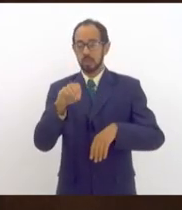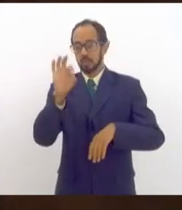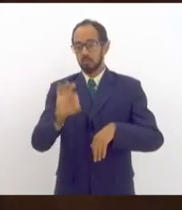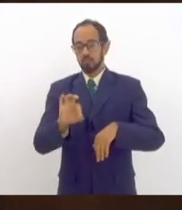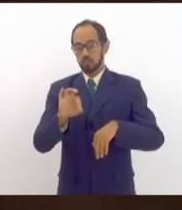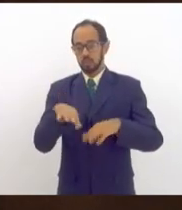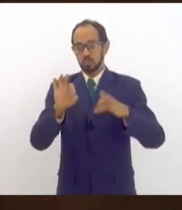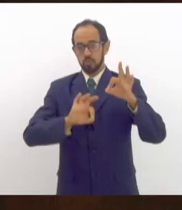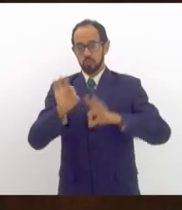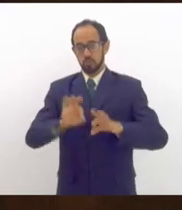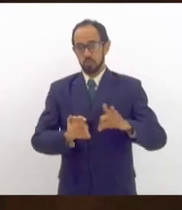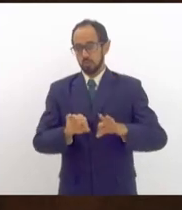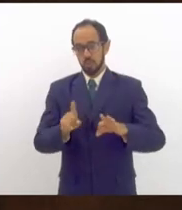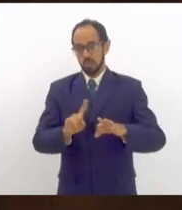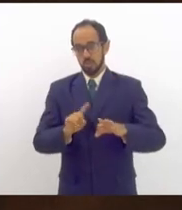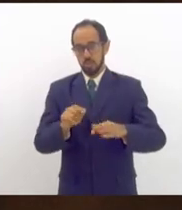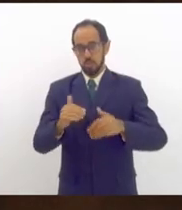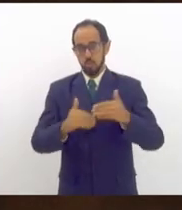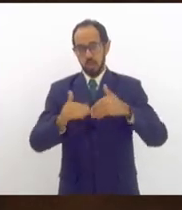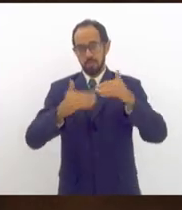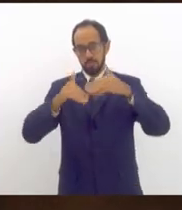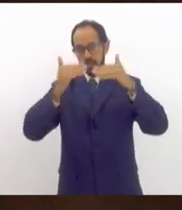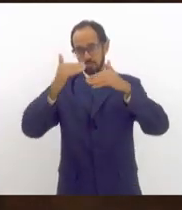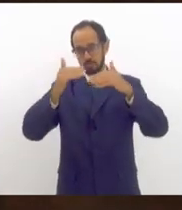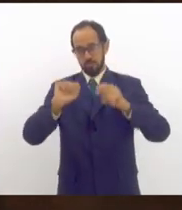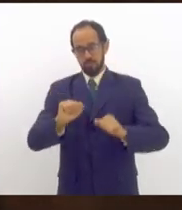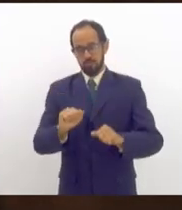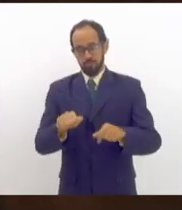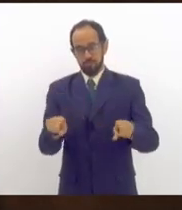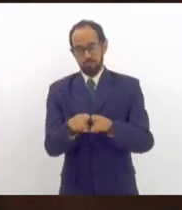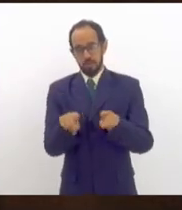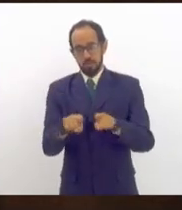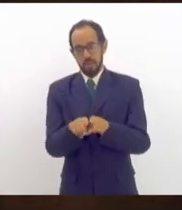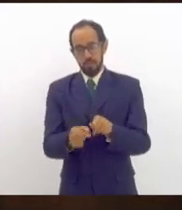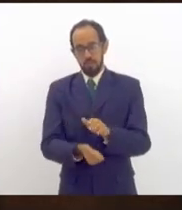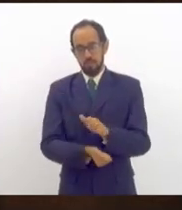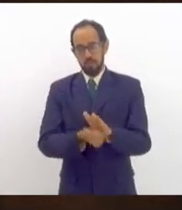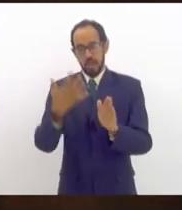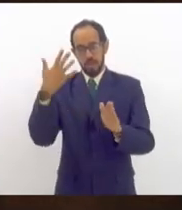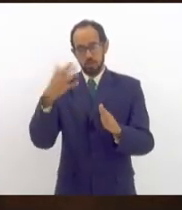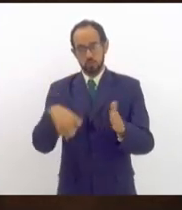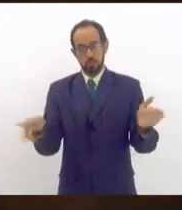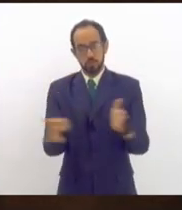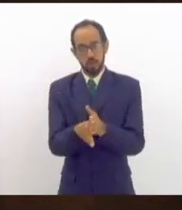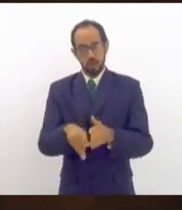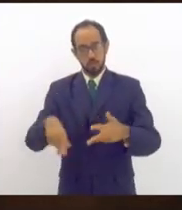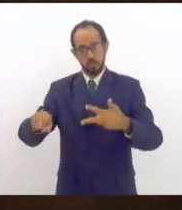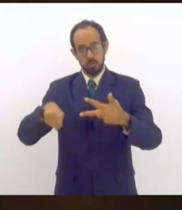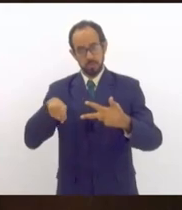projetos no caminho inclusive muitos do Poder Executivo